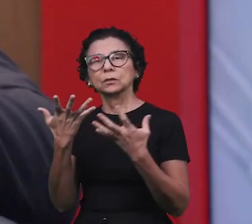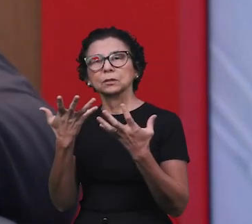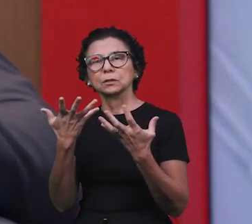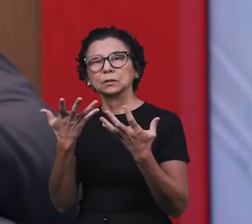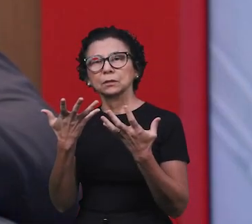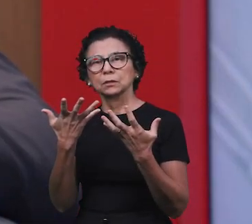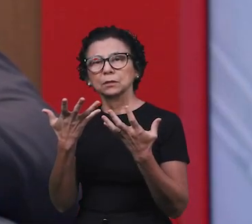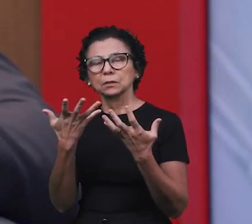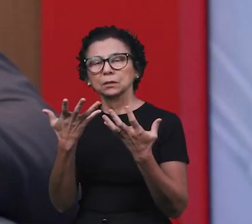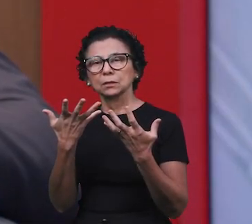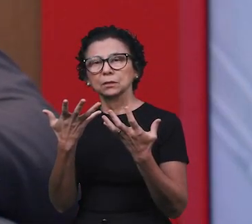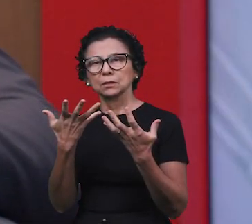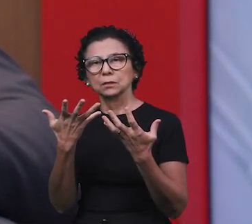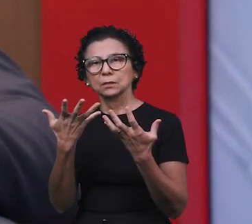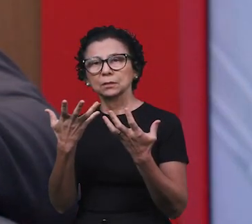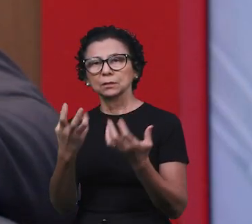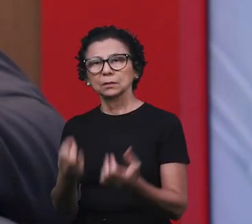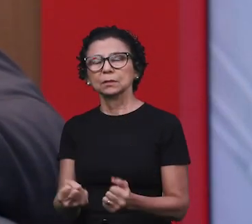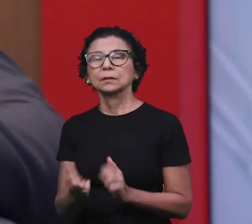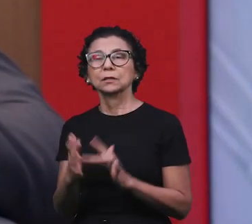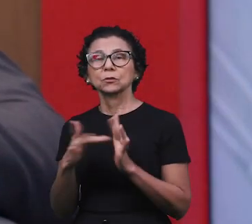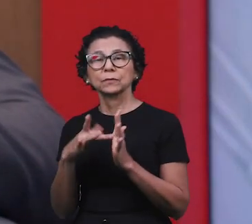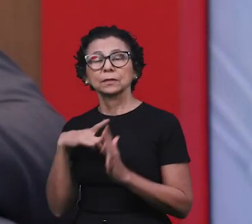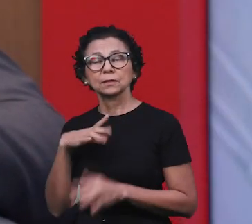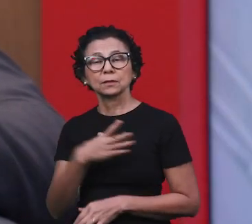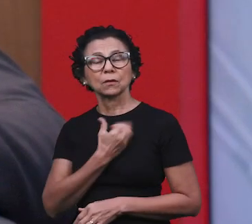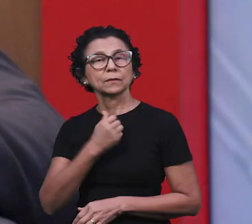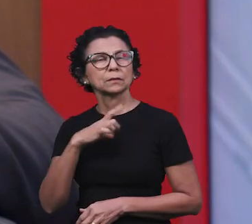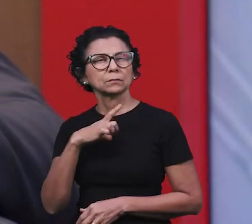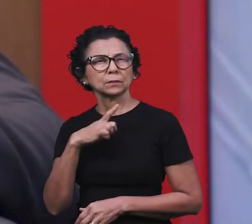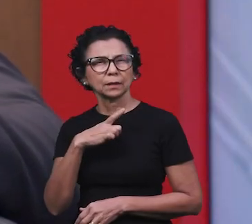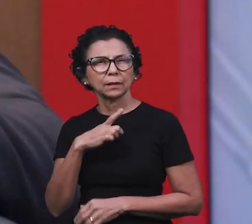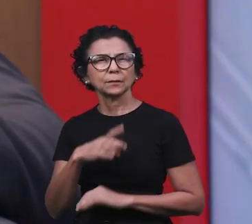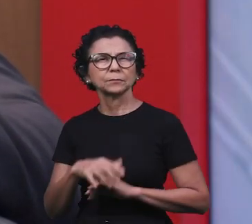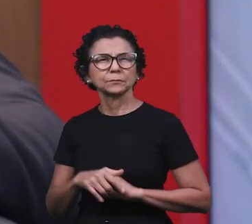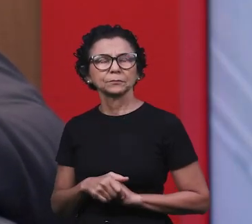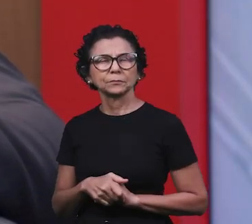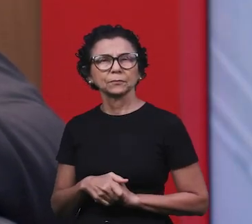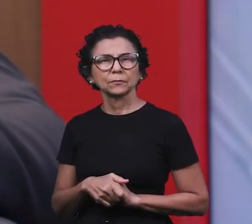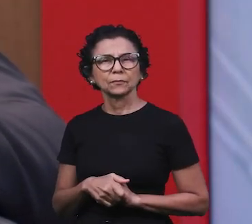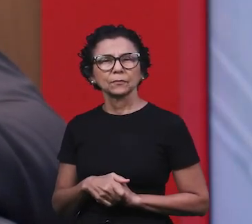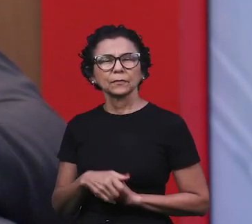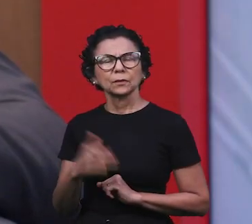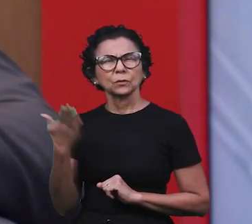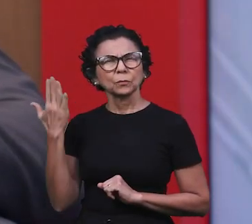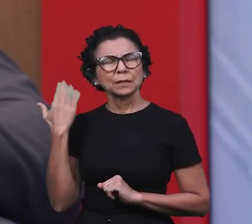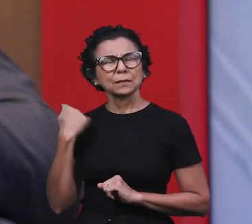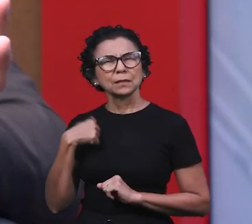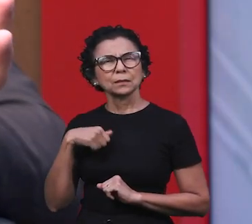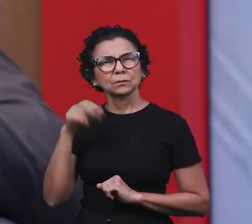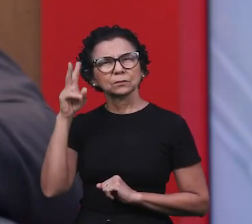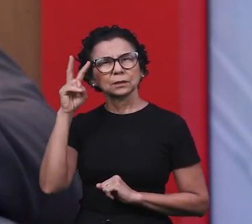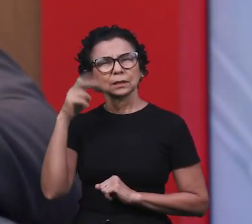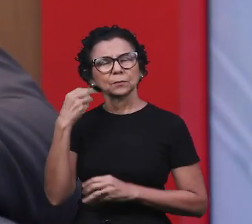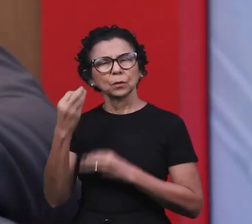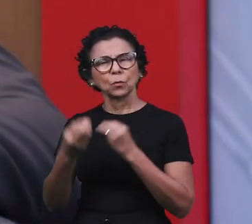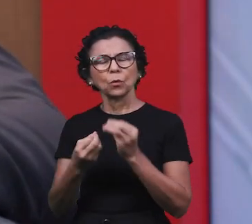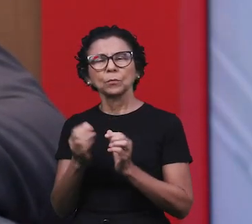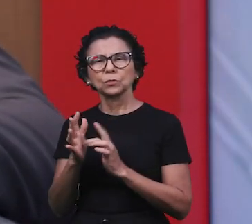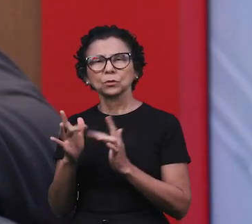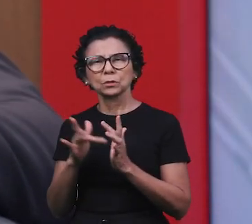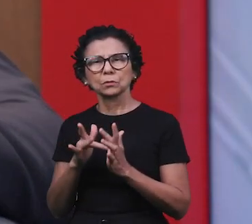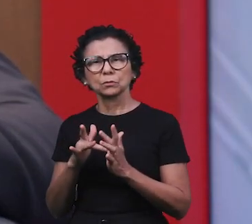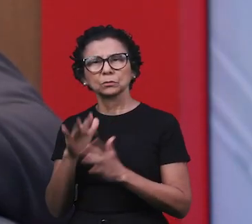que ama ao Senhor, que lembra quais foram as estratégias que o Senhor usou para atrair